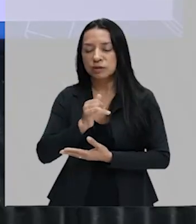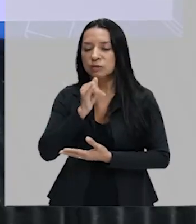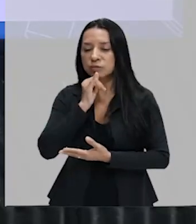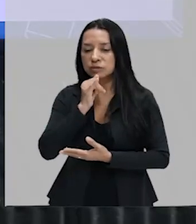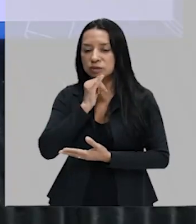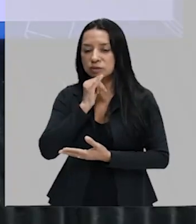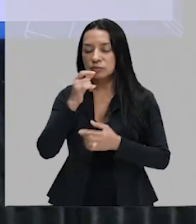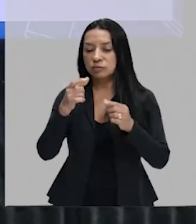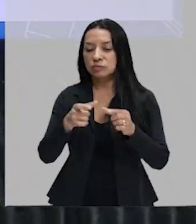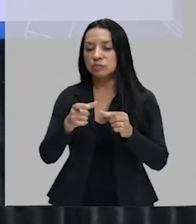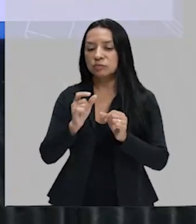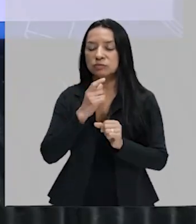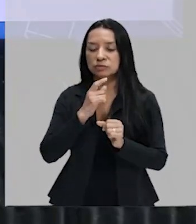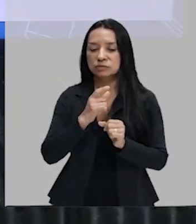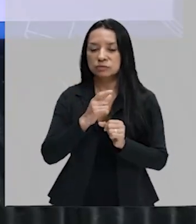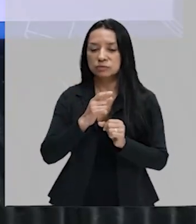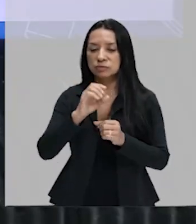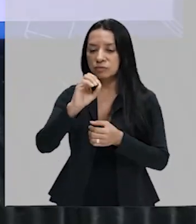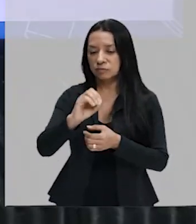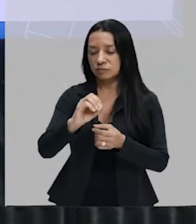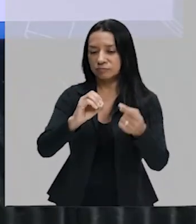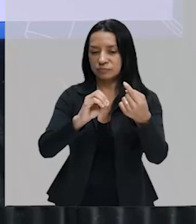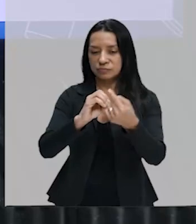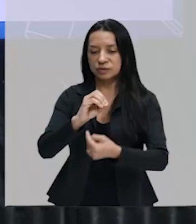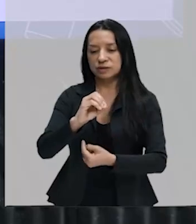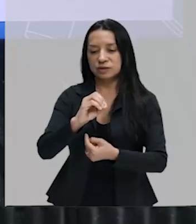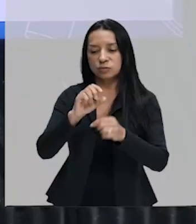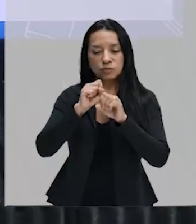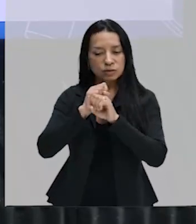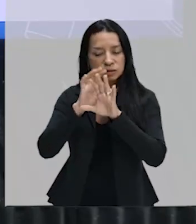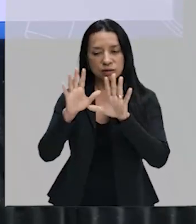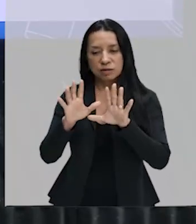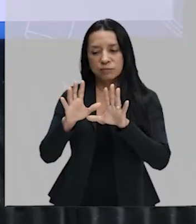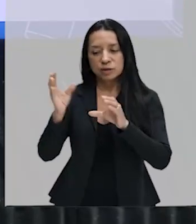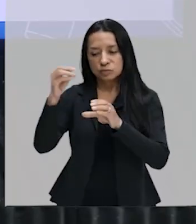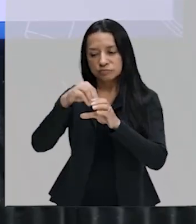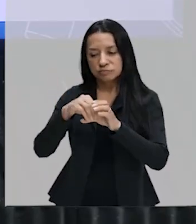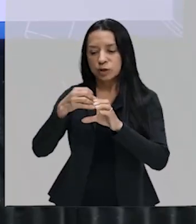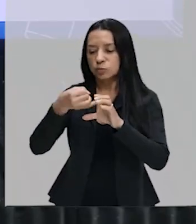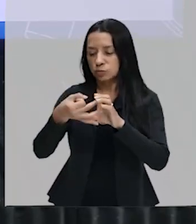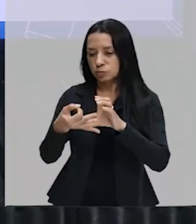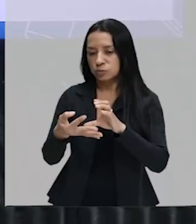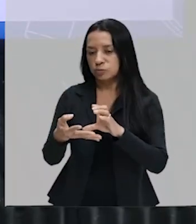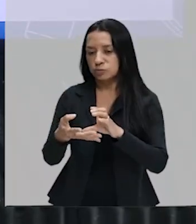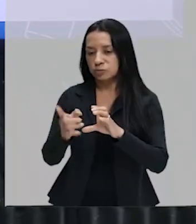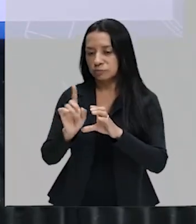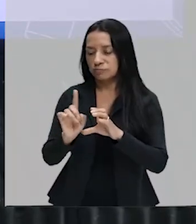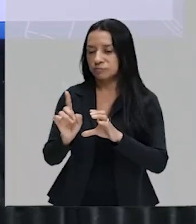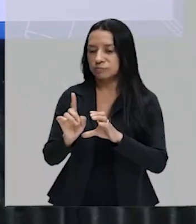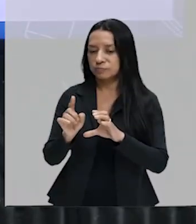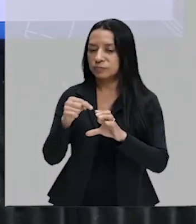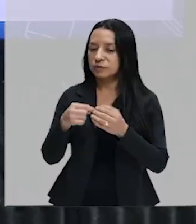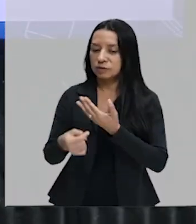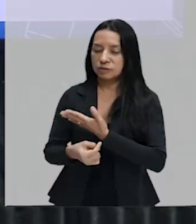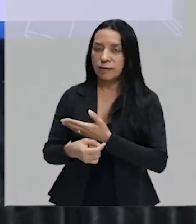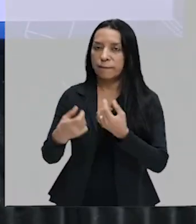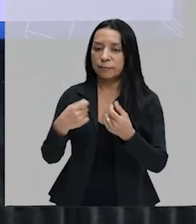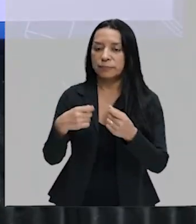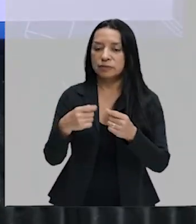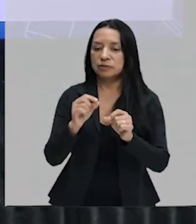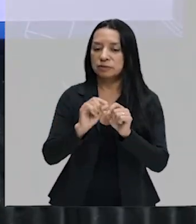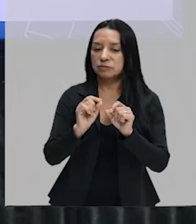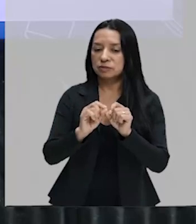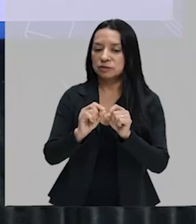a gente viu que o vazio estava lá claramente posto dentro de um conjunto, mas aqui eu vou precisar fazer